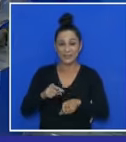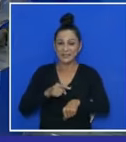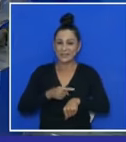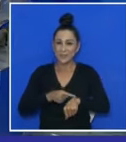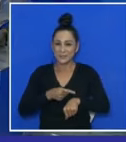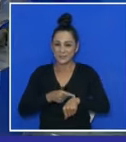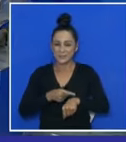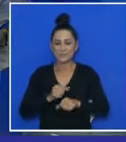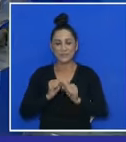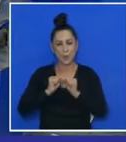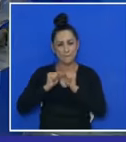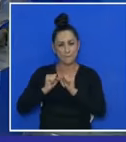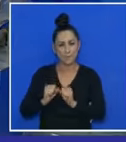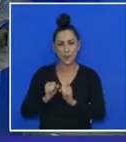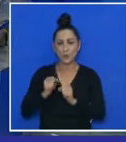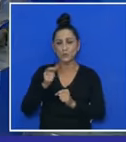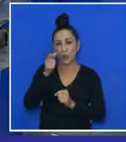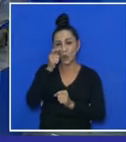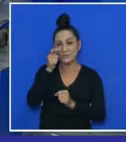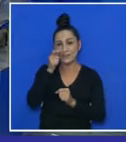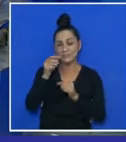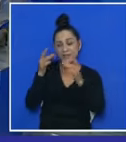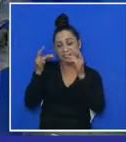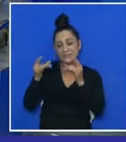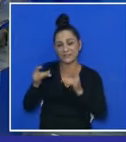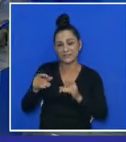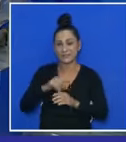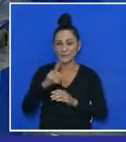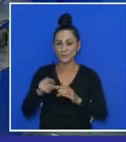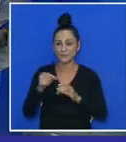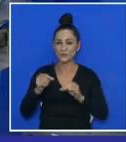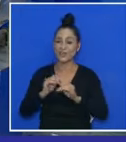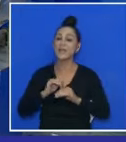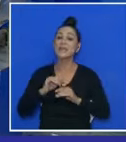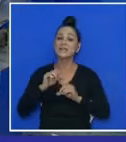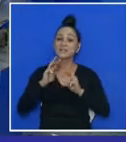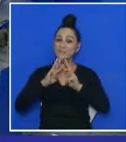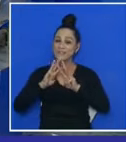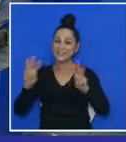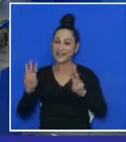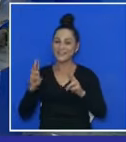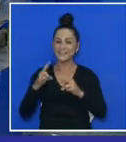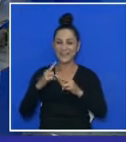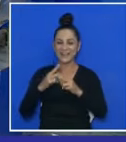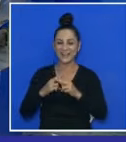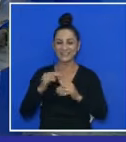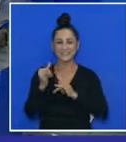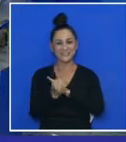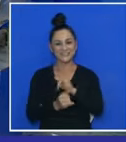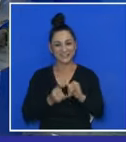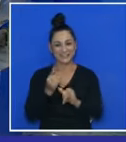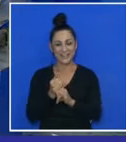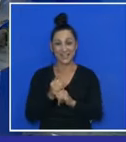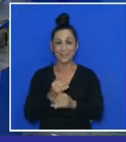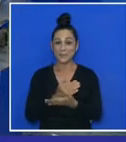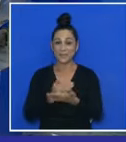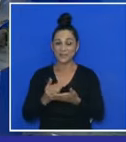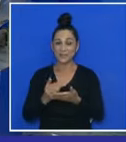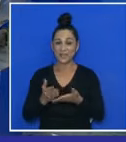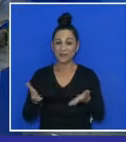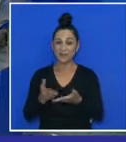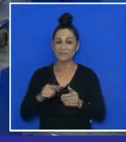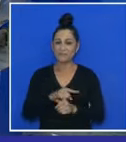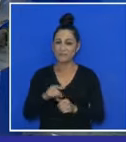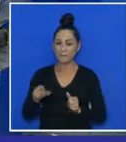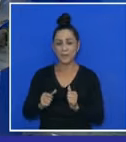daqui a pouquinho você pode conferir todos os detalhes deste sorteio através do site oficial da Caixa na internet. E a partir de agora você